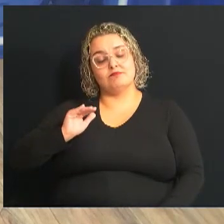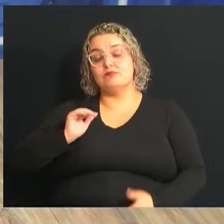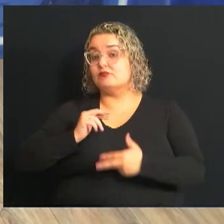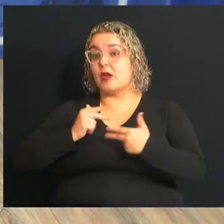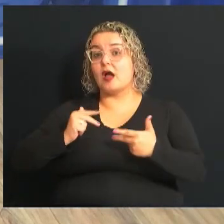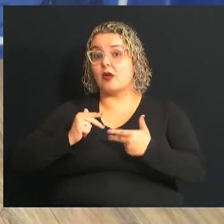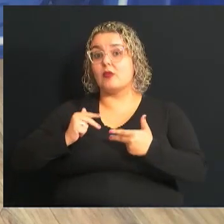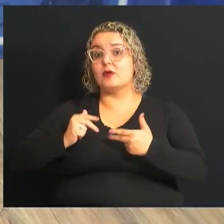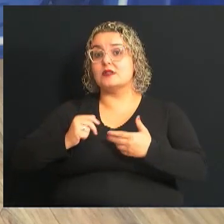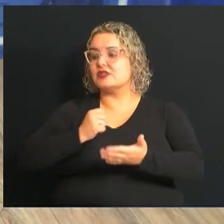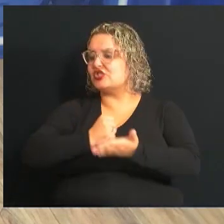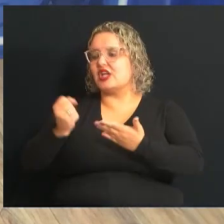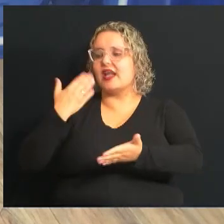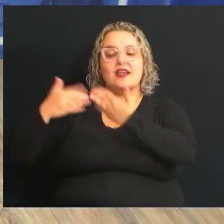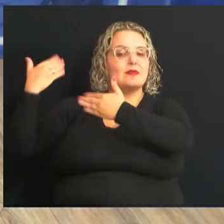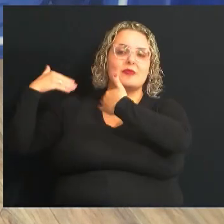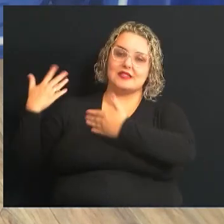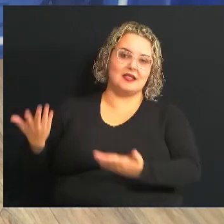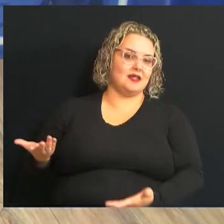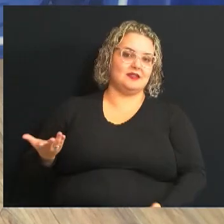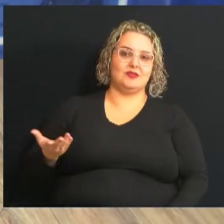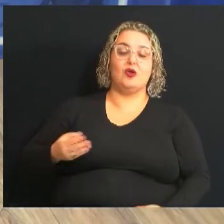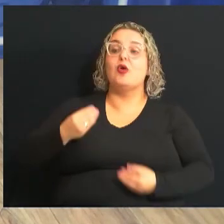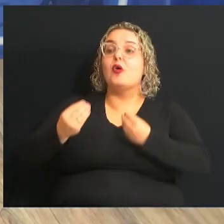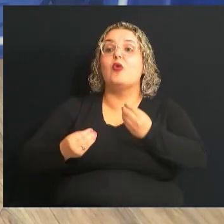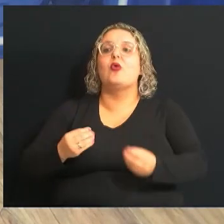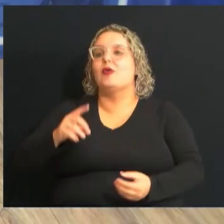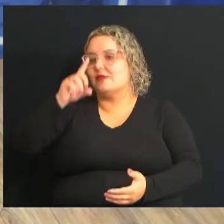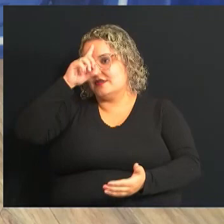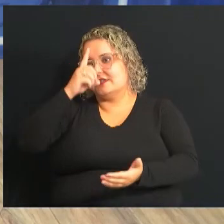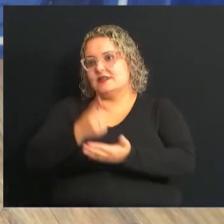já foi. Como é que você decidiu por esse nome?